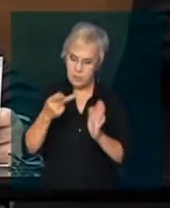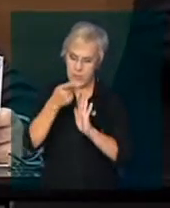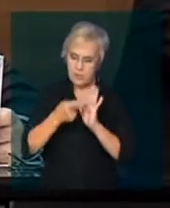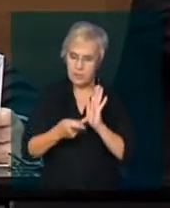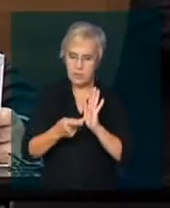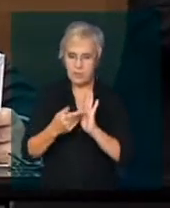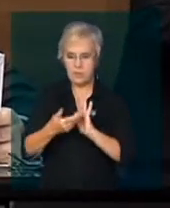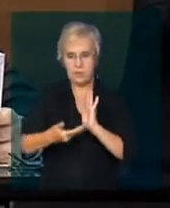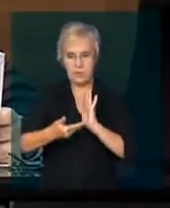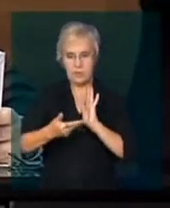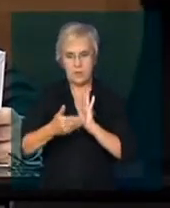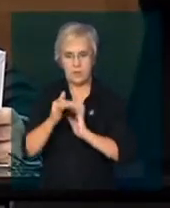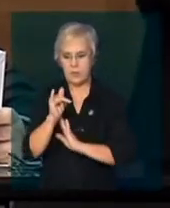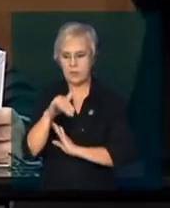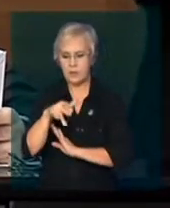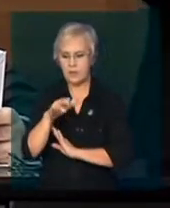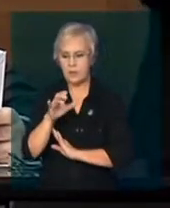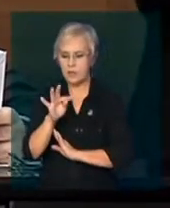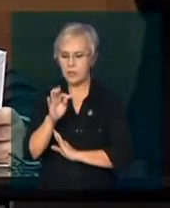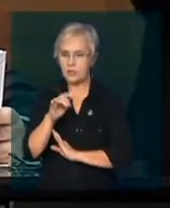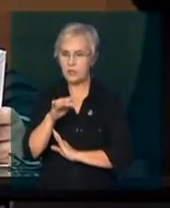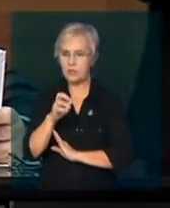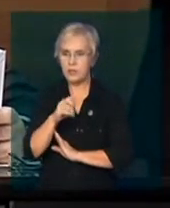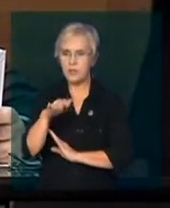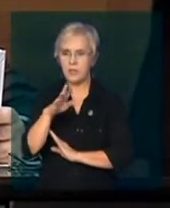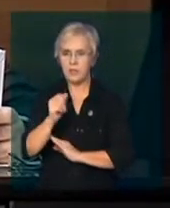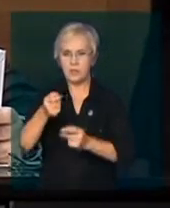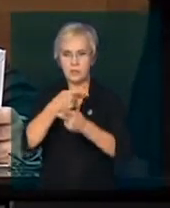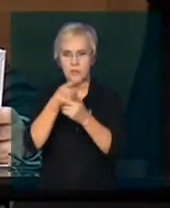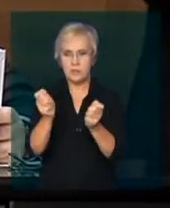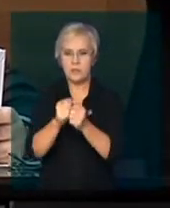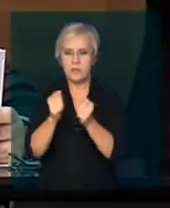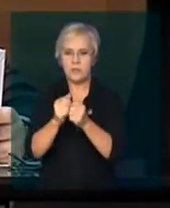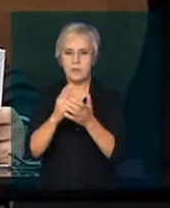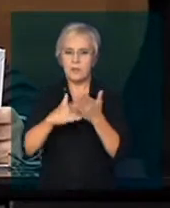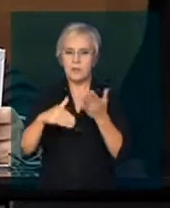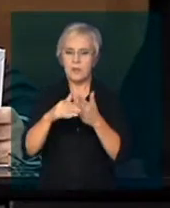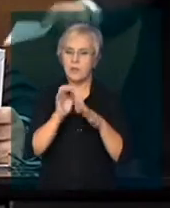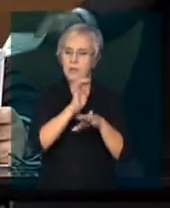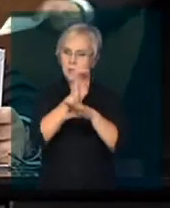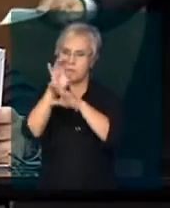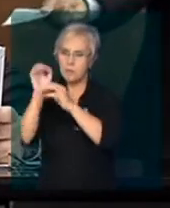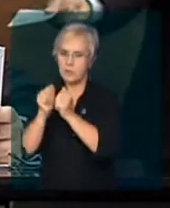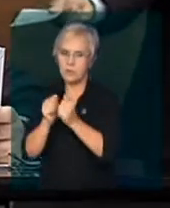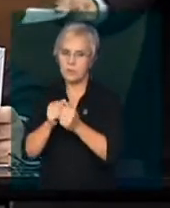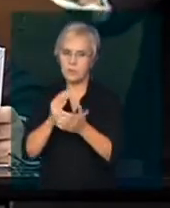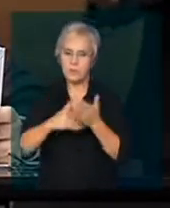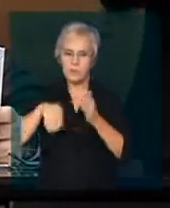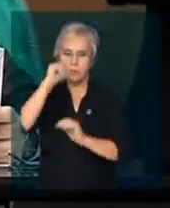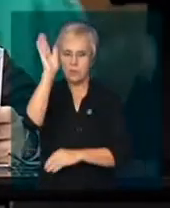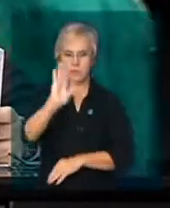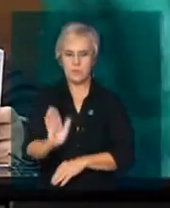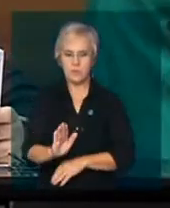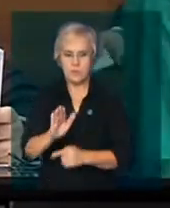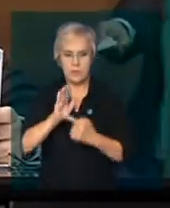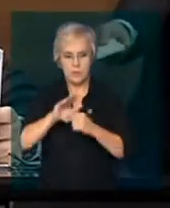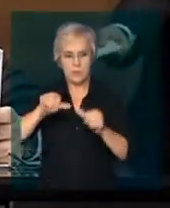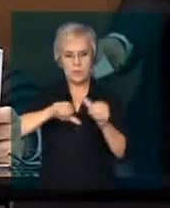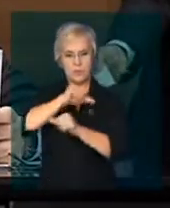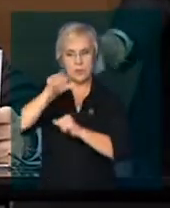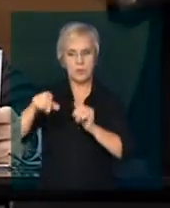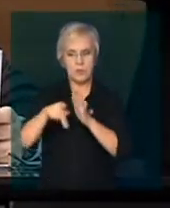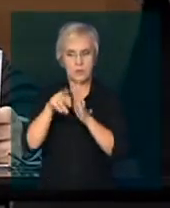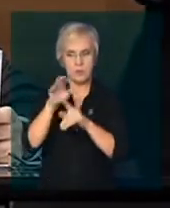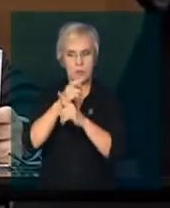Câmara Itinerante, projeto muito oportuno, pois abre para todas as capitais a discussão sobre as mudanças que a